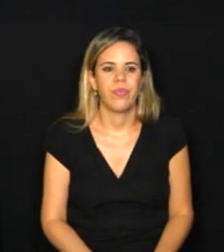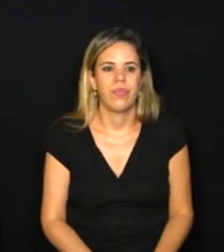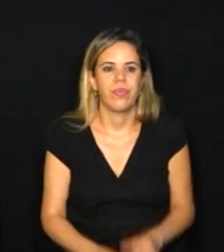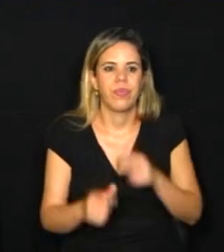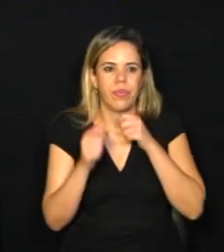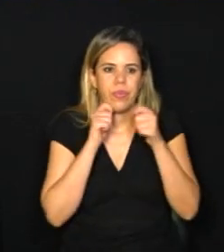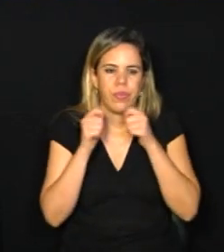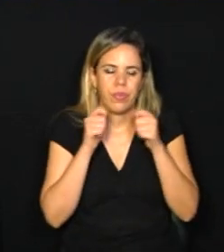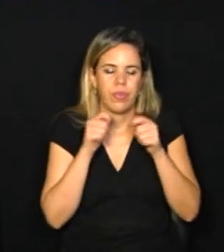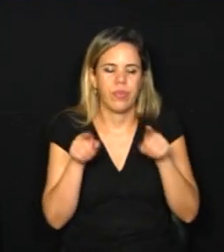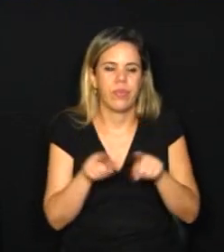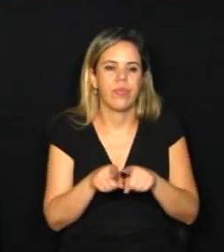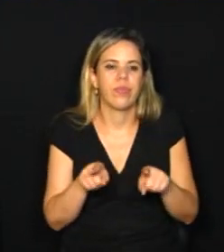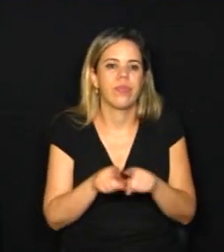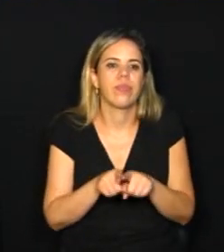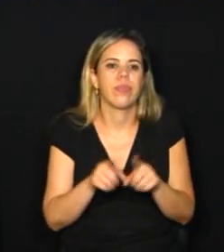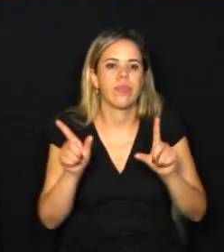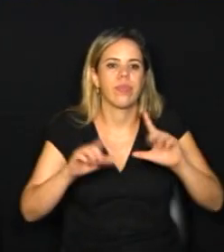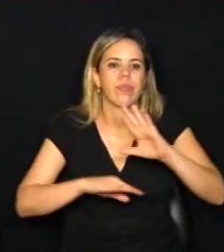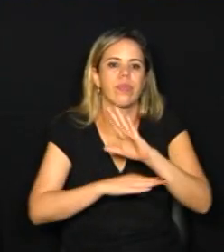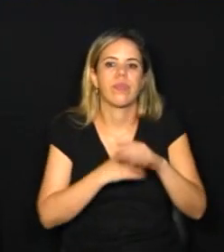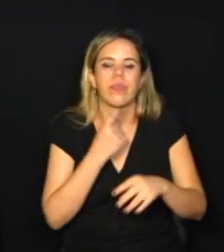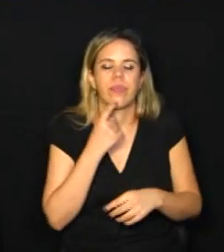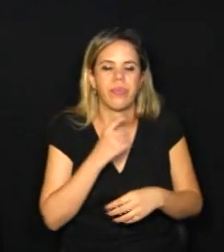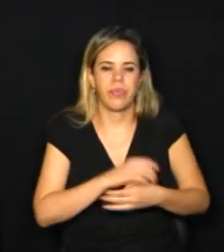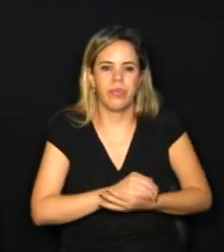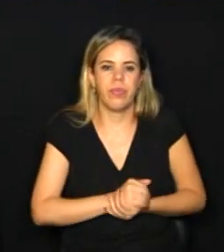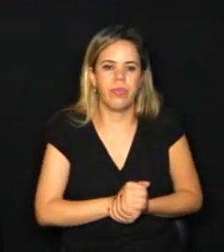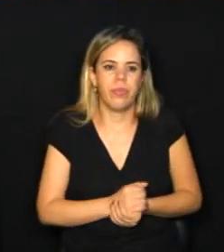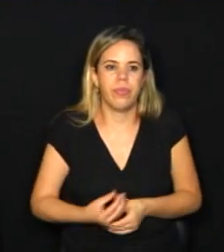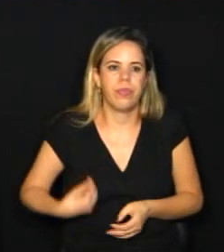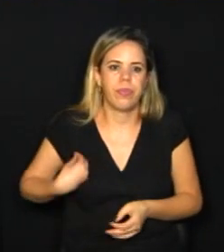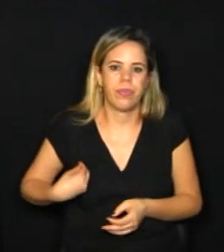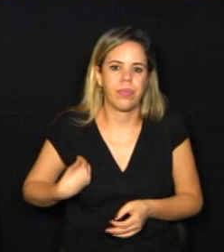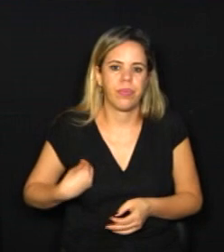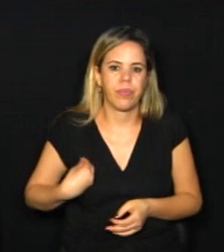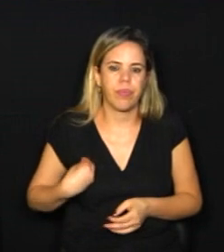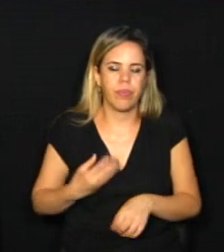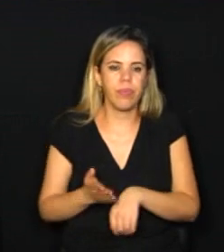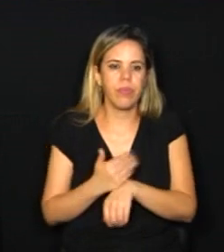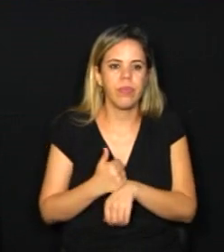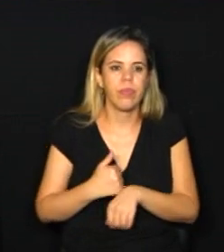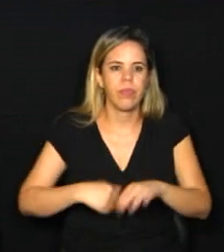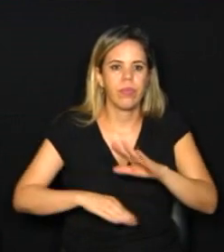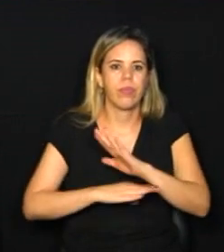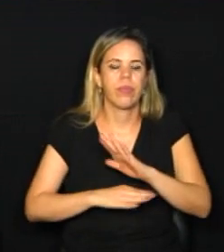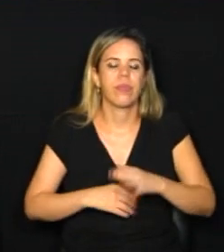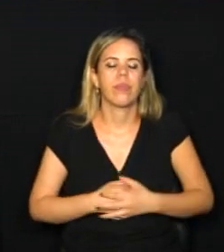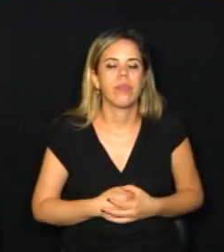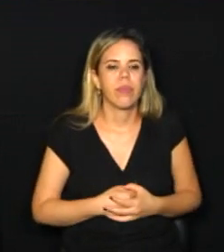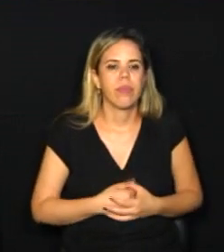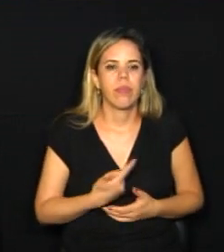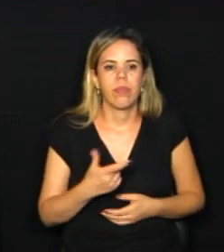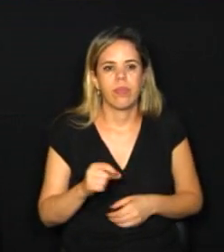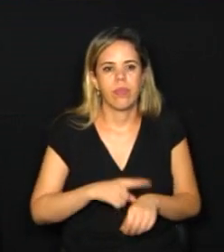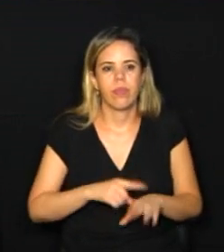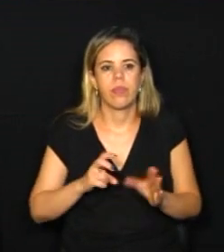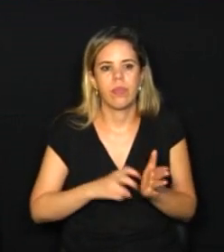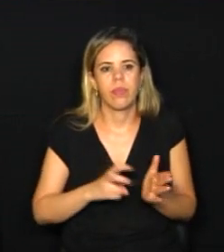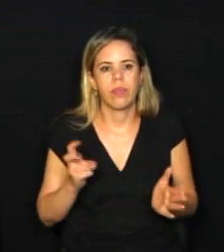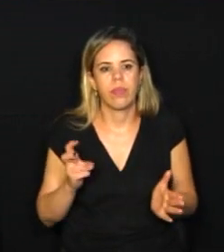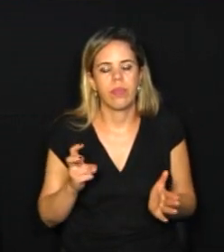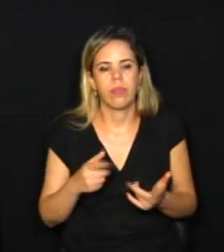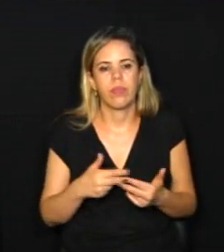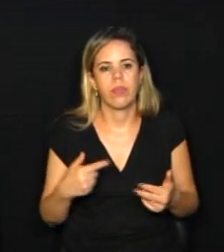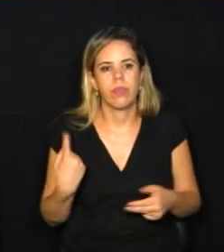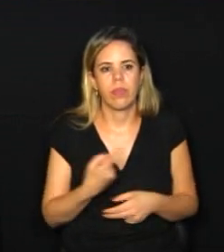entrevista coletiva, né, Mila, que até a TV Câmara Campinas transmitiu ao vivo, né, foi um pouquinho antes do Câmara Total, começou às 10 horas da manhã, algo